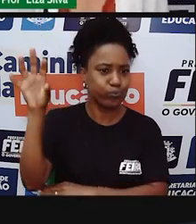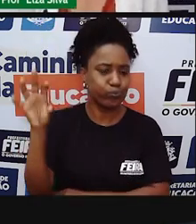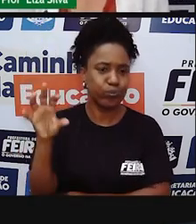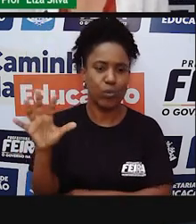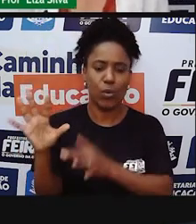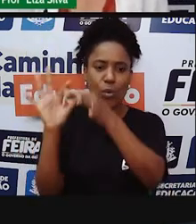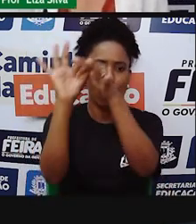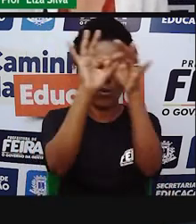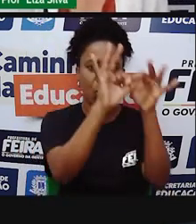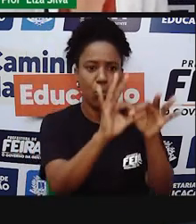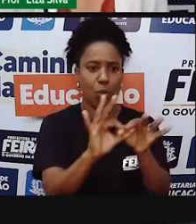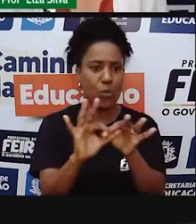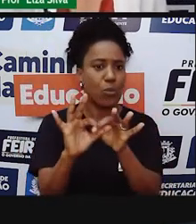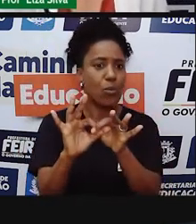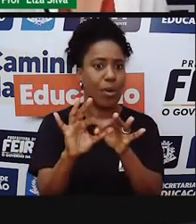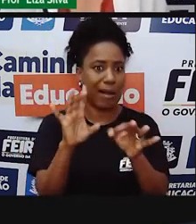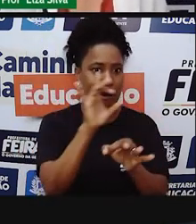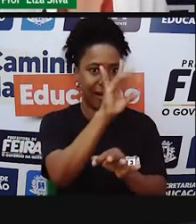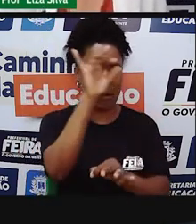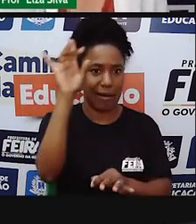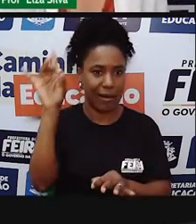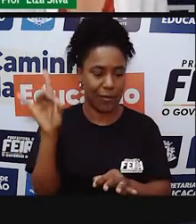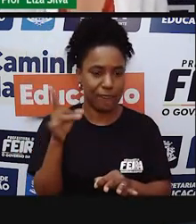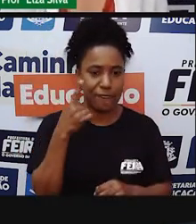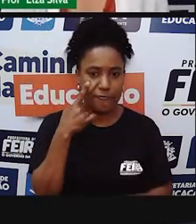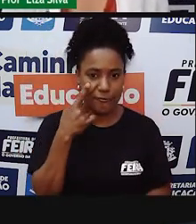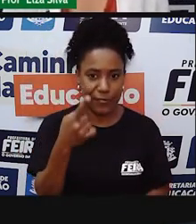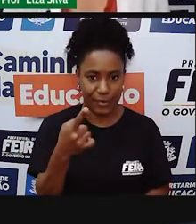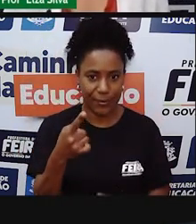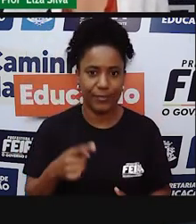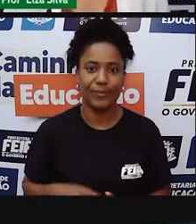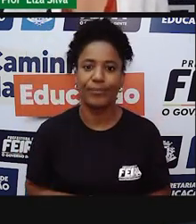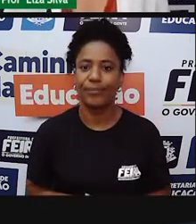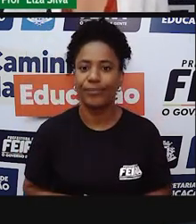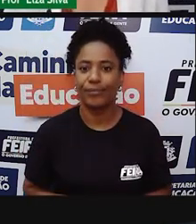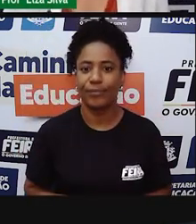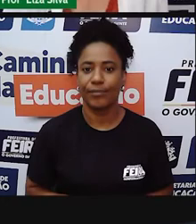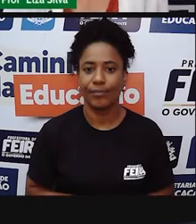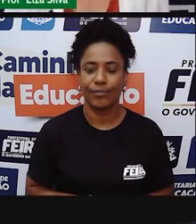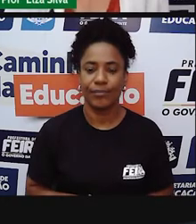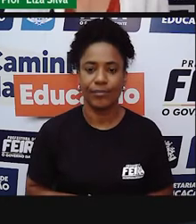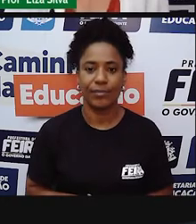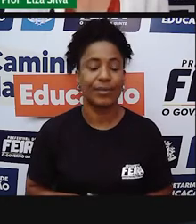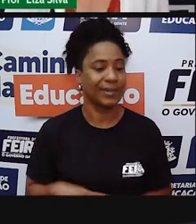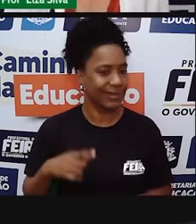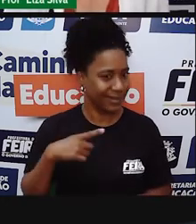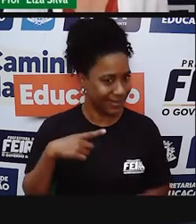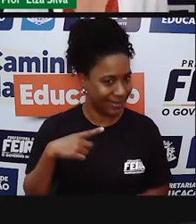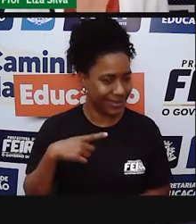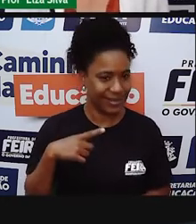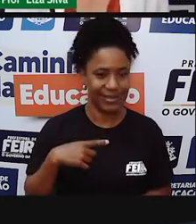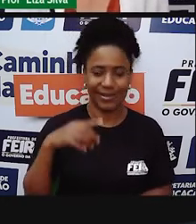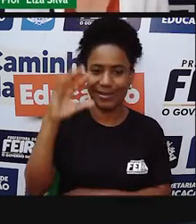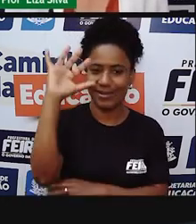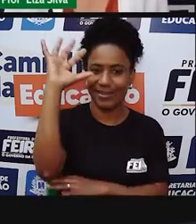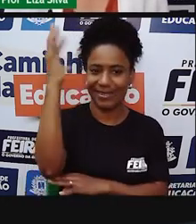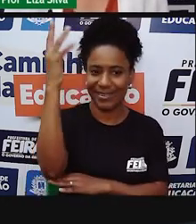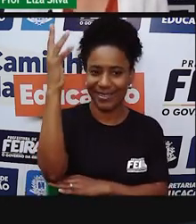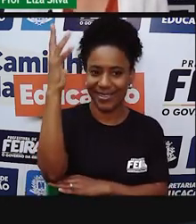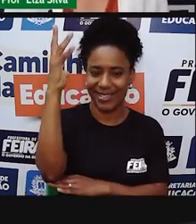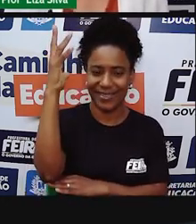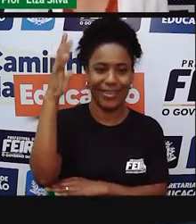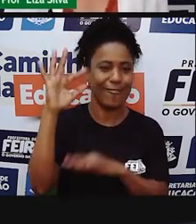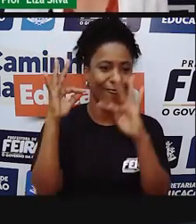tree about Clark family. Então, aqui nós temos uma árvore genealógica da família